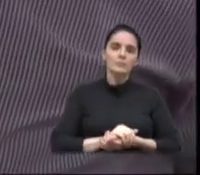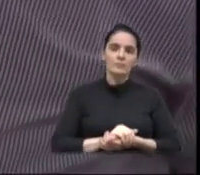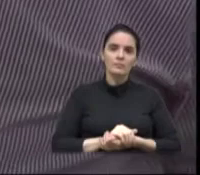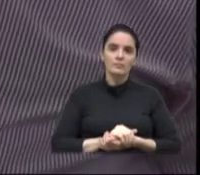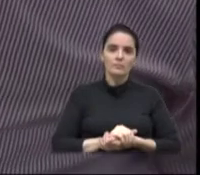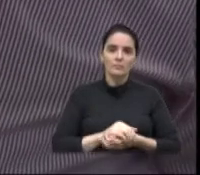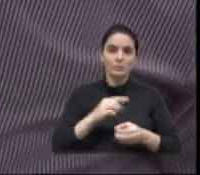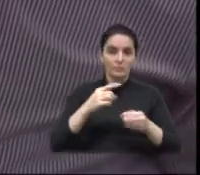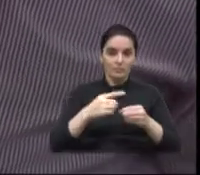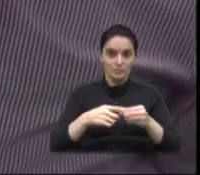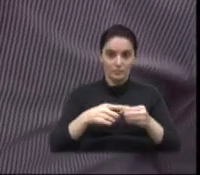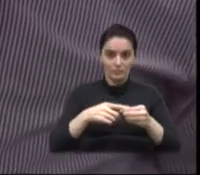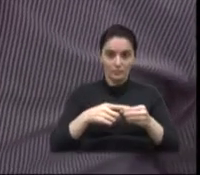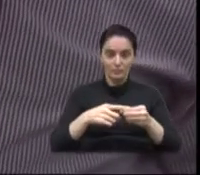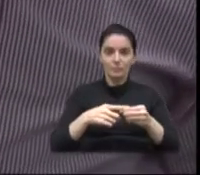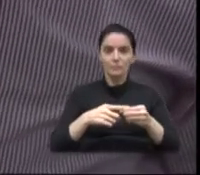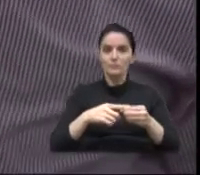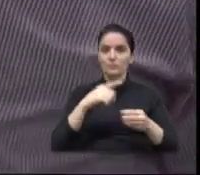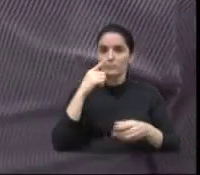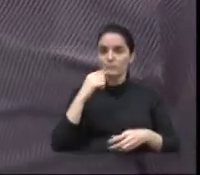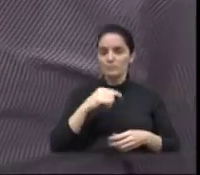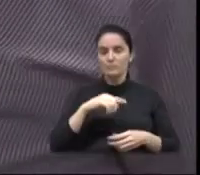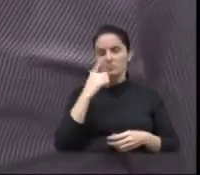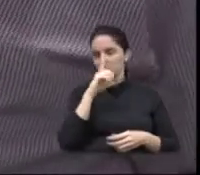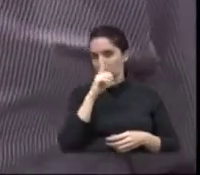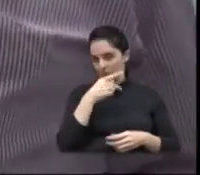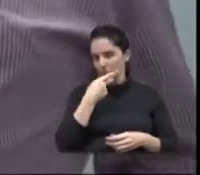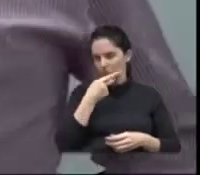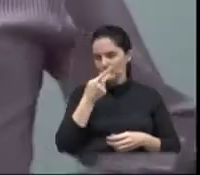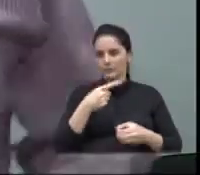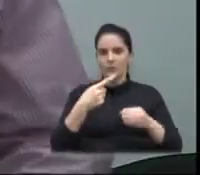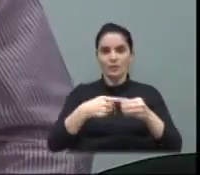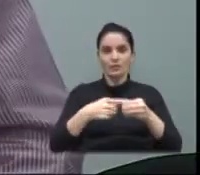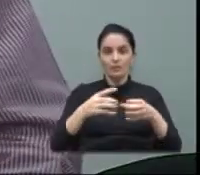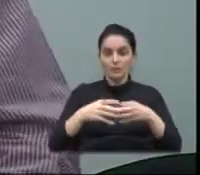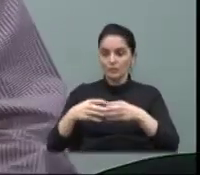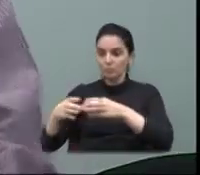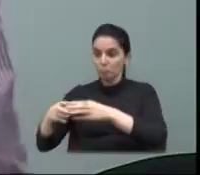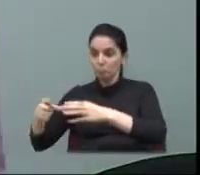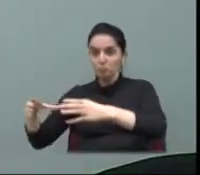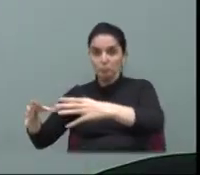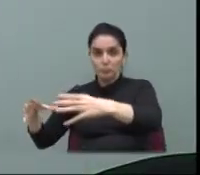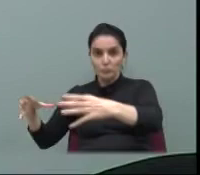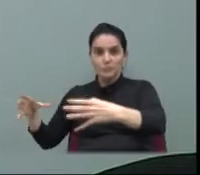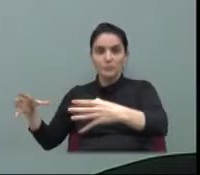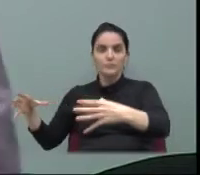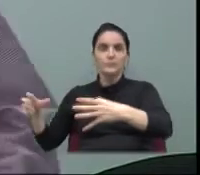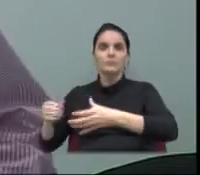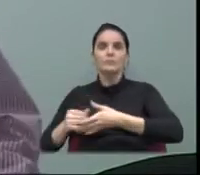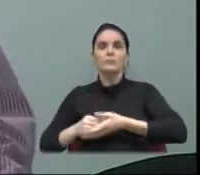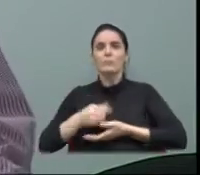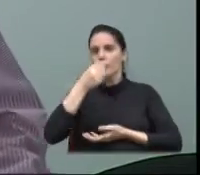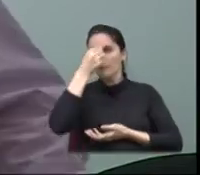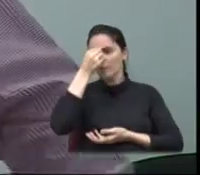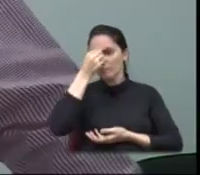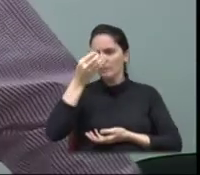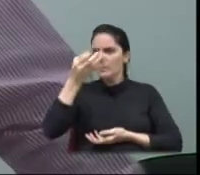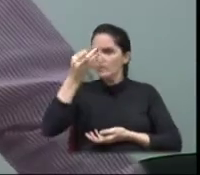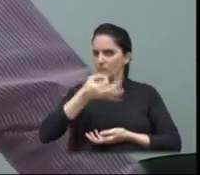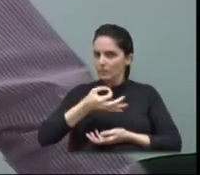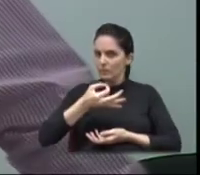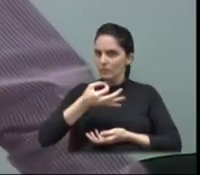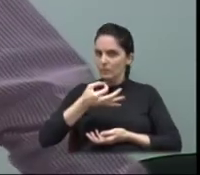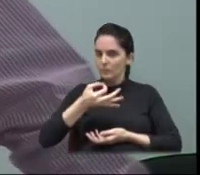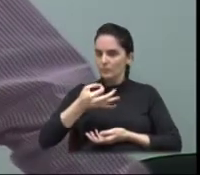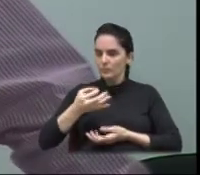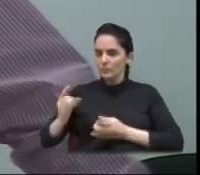Município, como diz o vereador Lemão, tem crescido muito daquele lado e eu tenho certeza que com a entrega